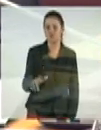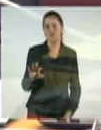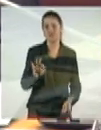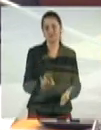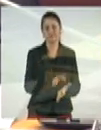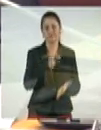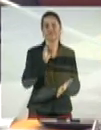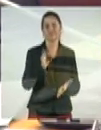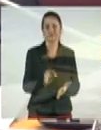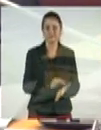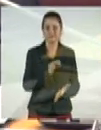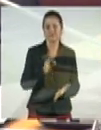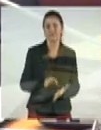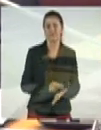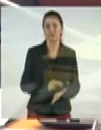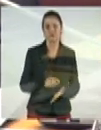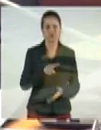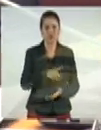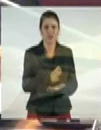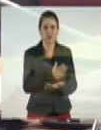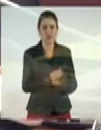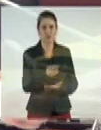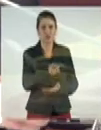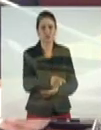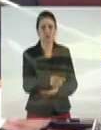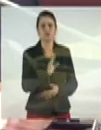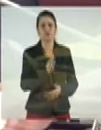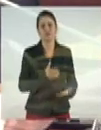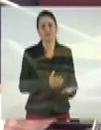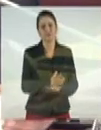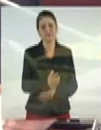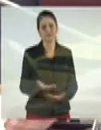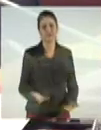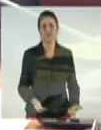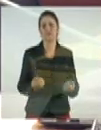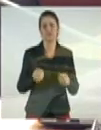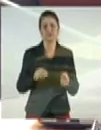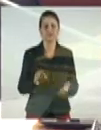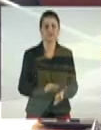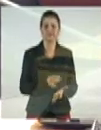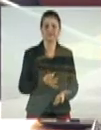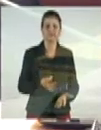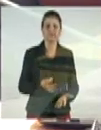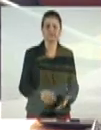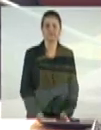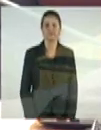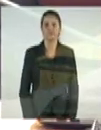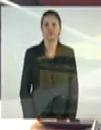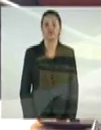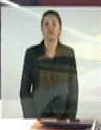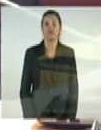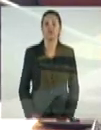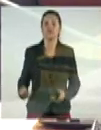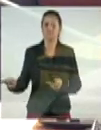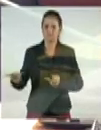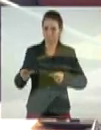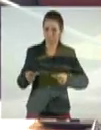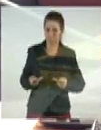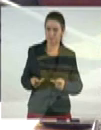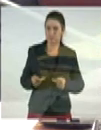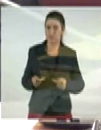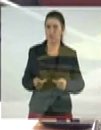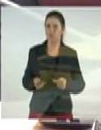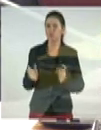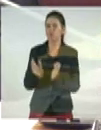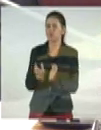estão sendo contratado temporariamente eu recebi uma comissão formada pela nvia fre O Igor o